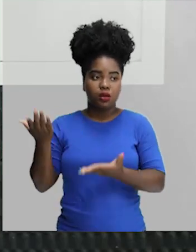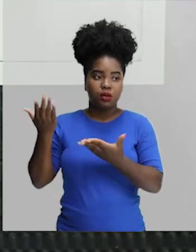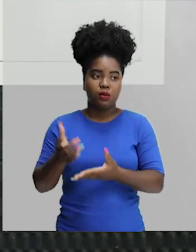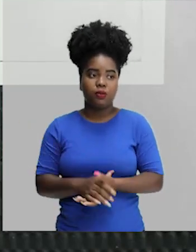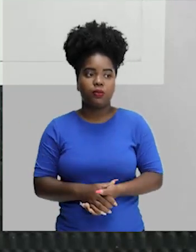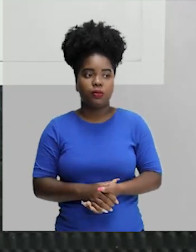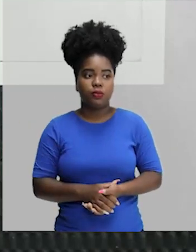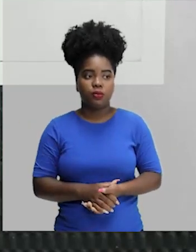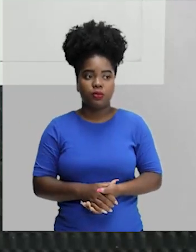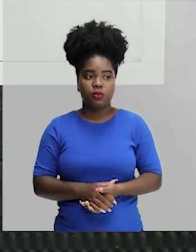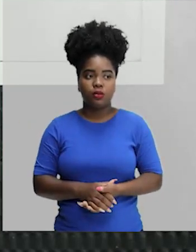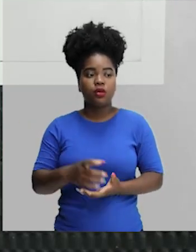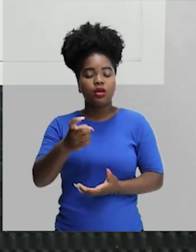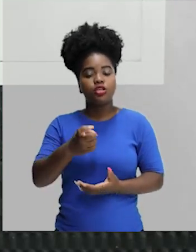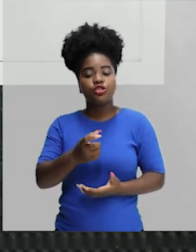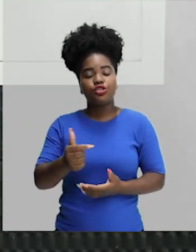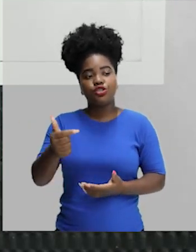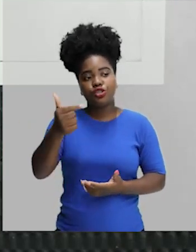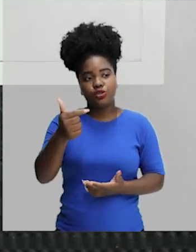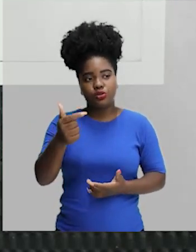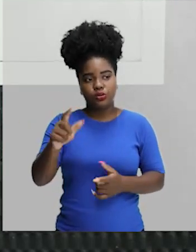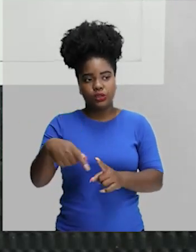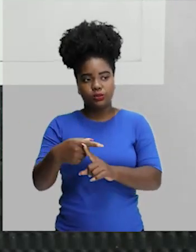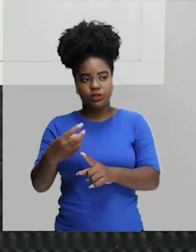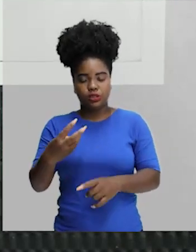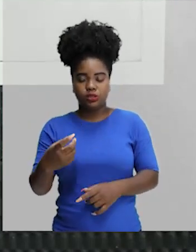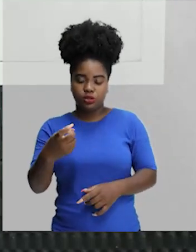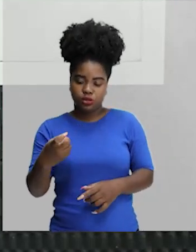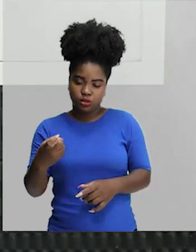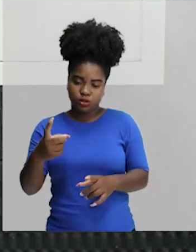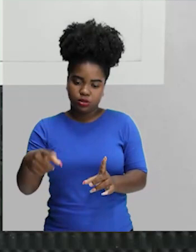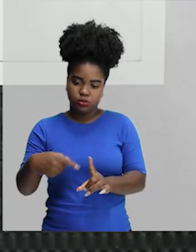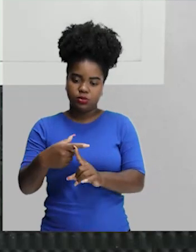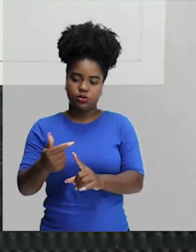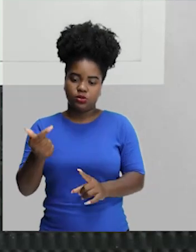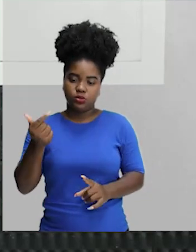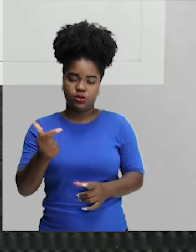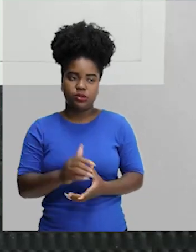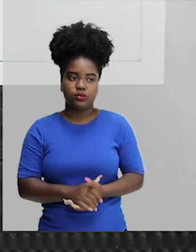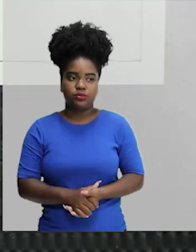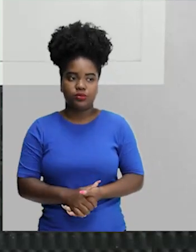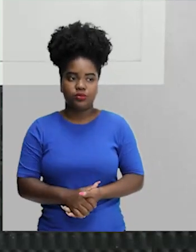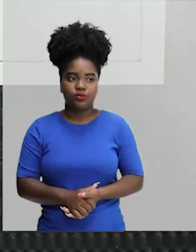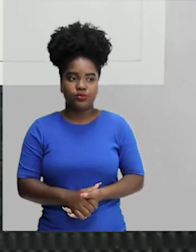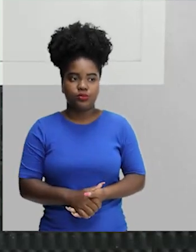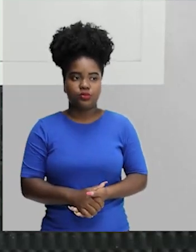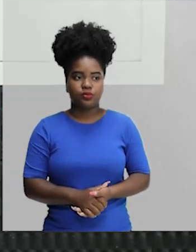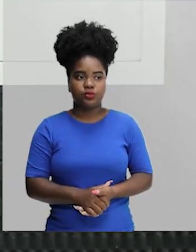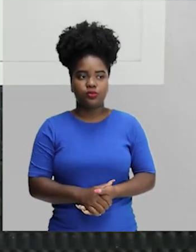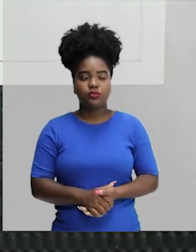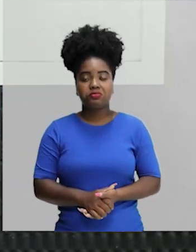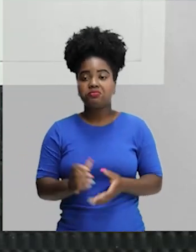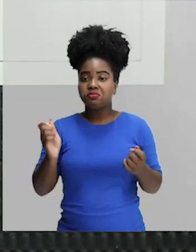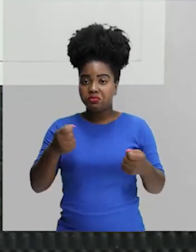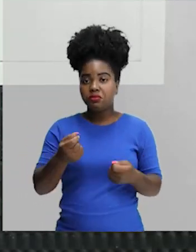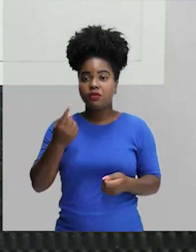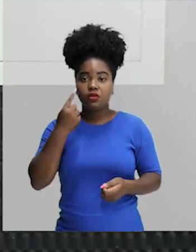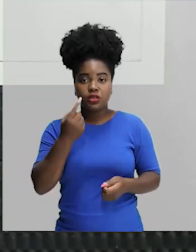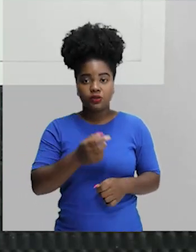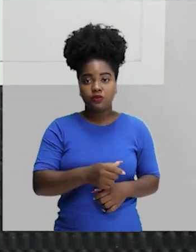3 aqui, mais o 2. Não coloquei 1 aqui porque não é obrigado. Se quiser colocar aqui, pode. Ó. 1x ao